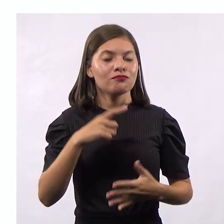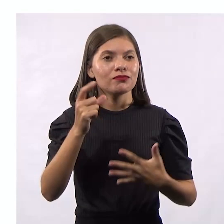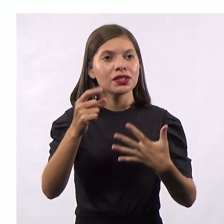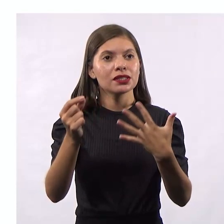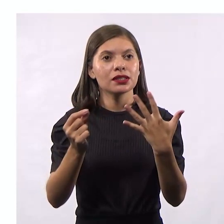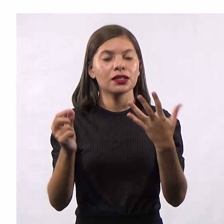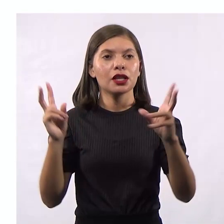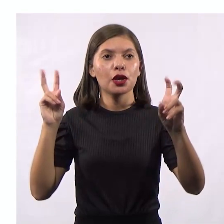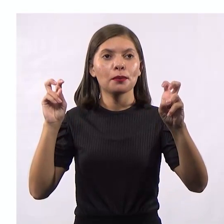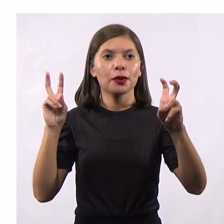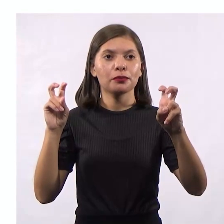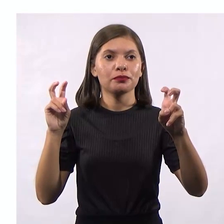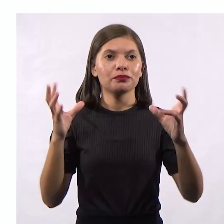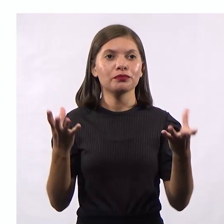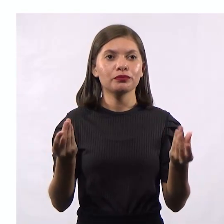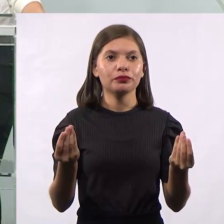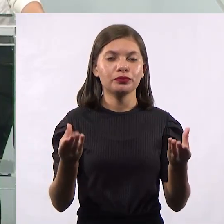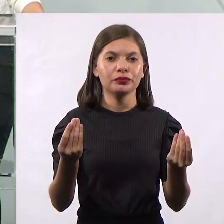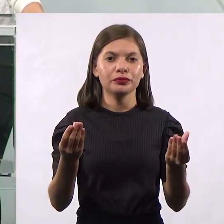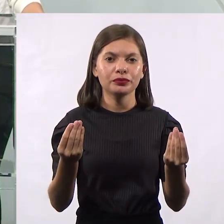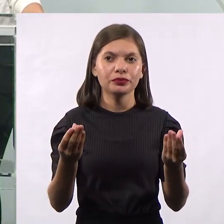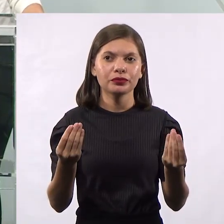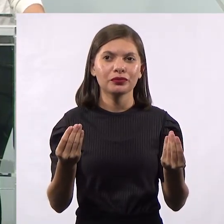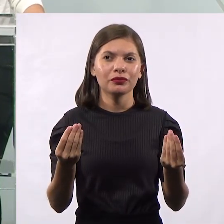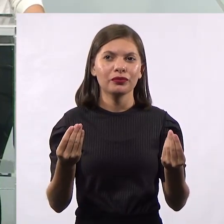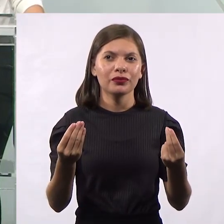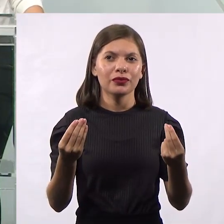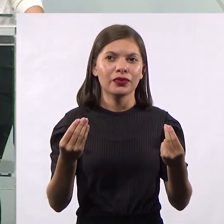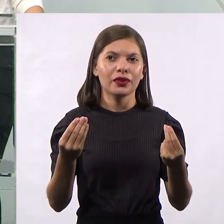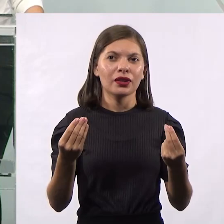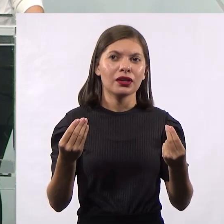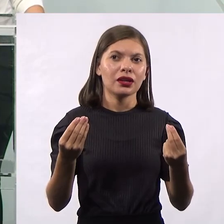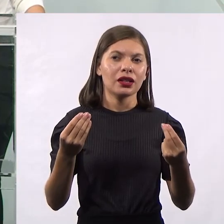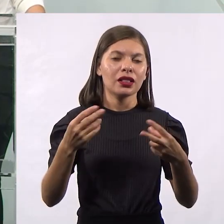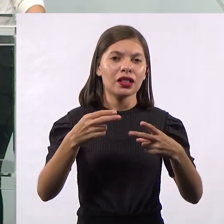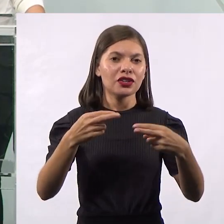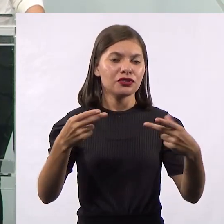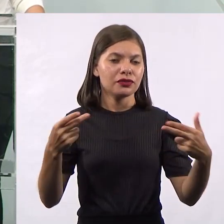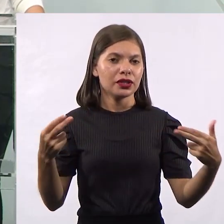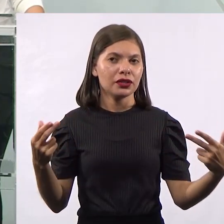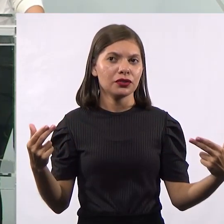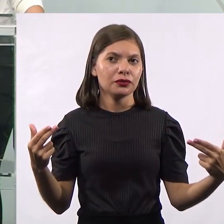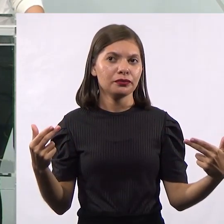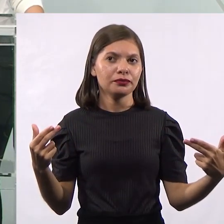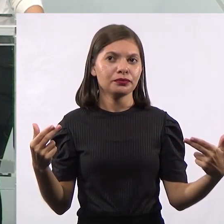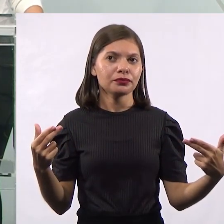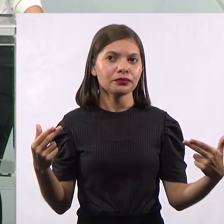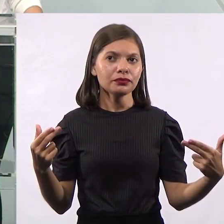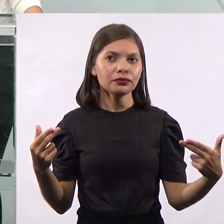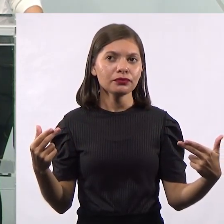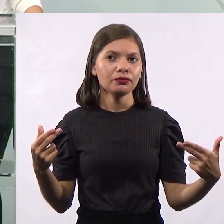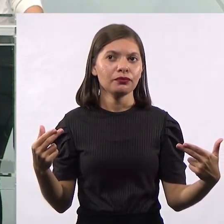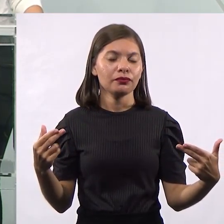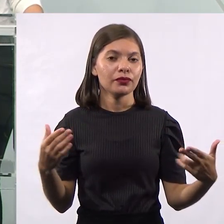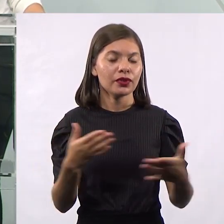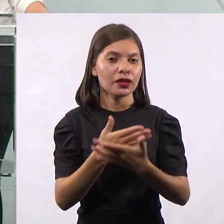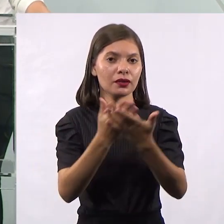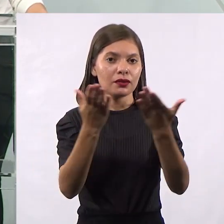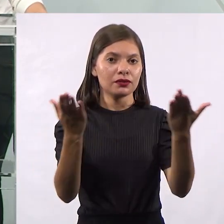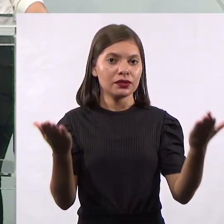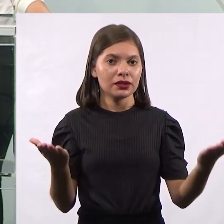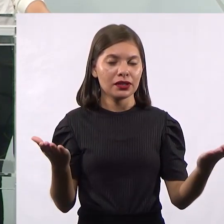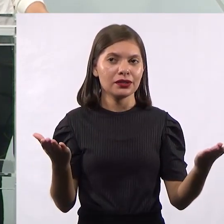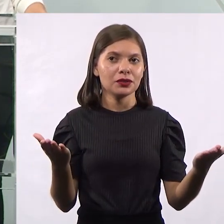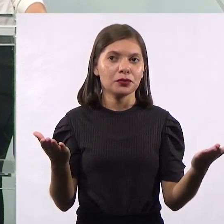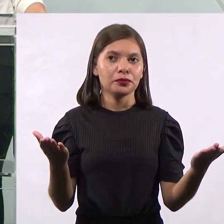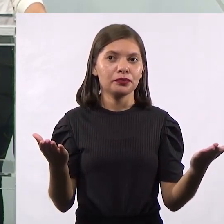da subcontratação, inclusive com muitas divergências doutrinárias. Então, gente, eu vou